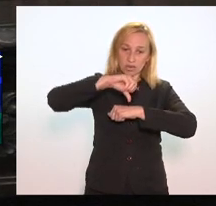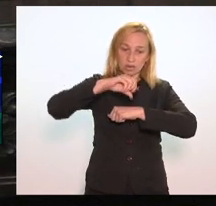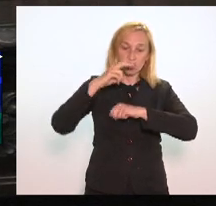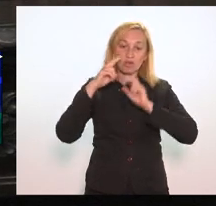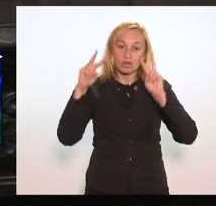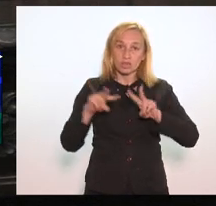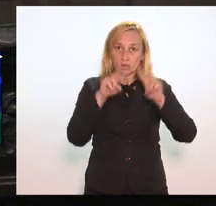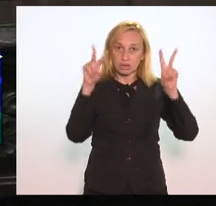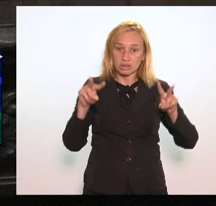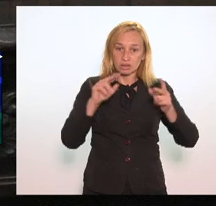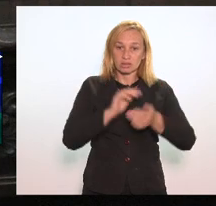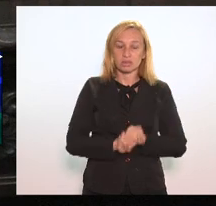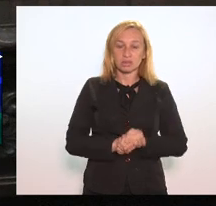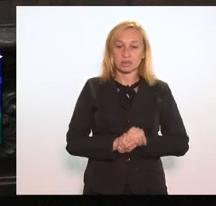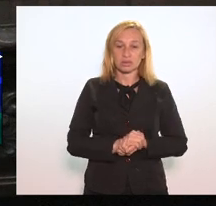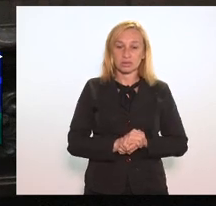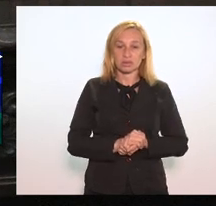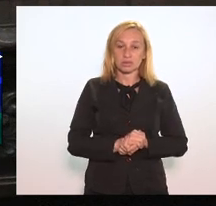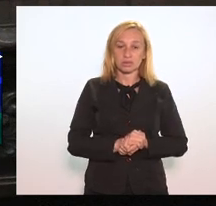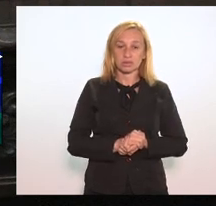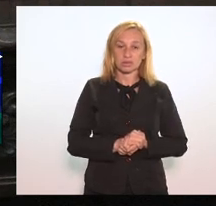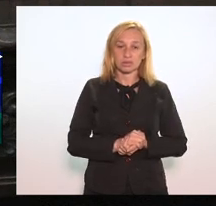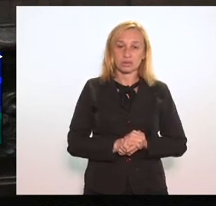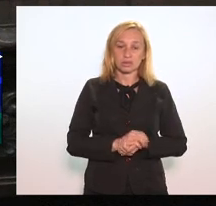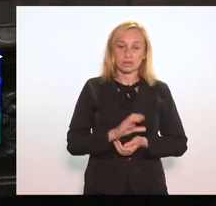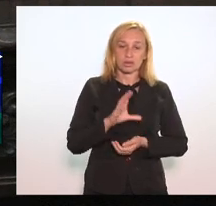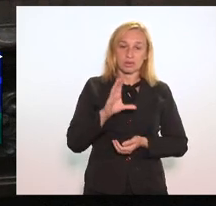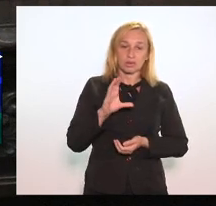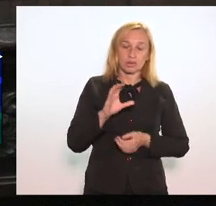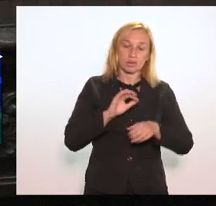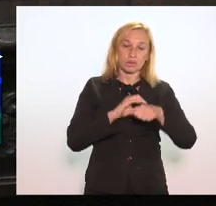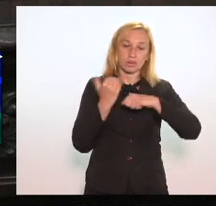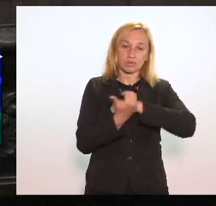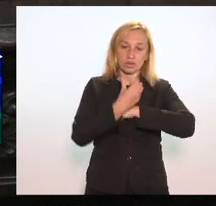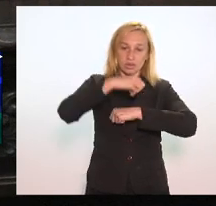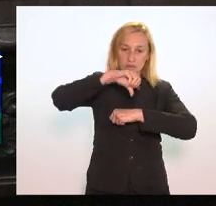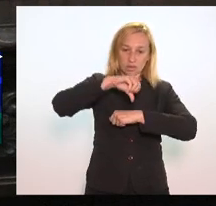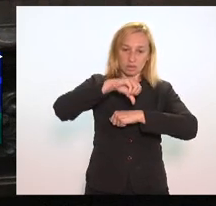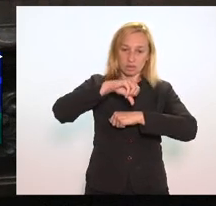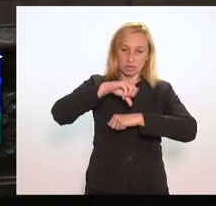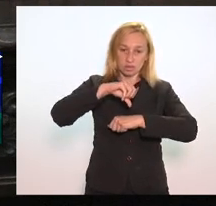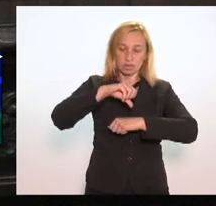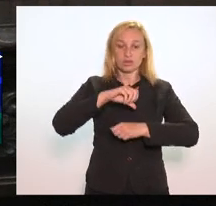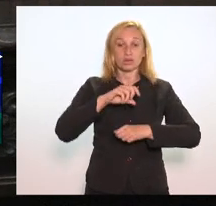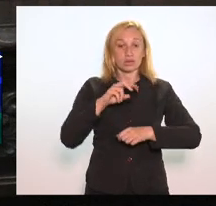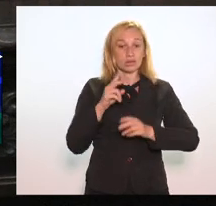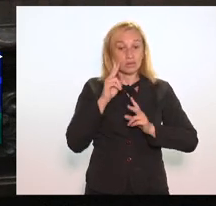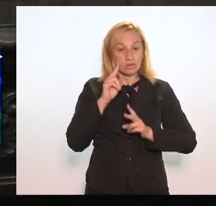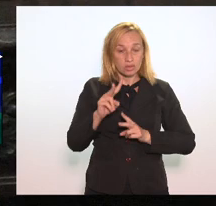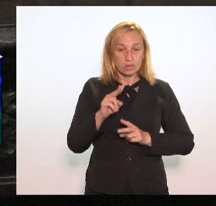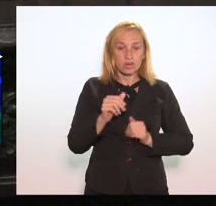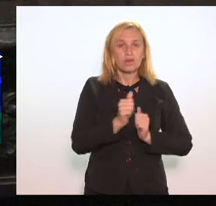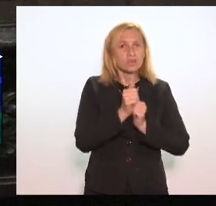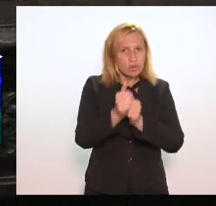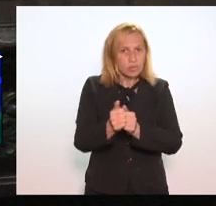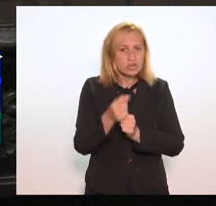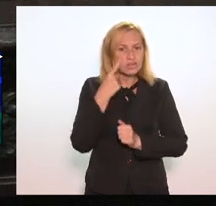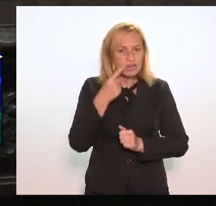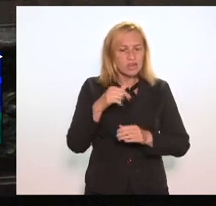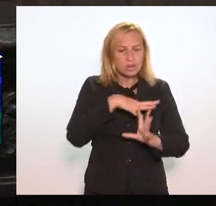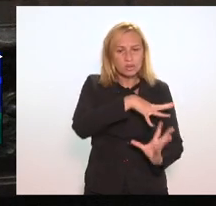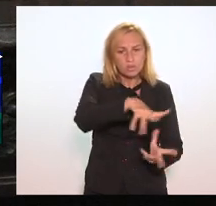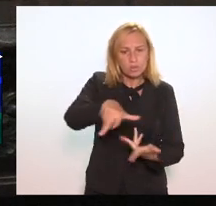visualize e a couve 19 visualize acompanhe você vai ver no mundo inteiro